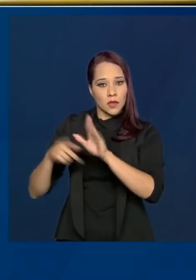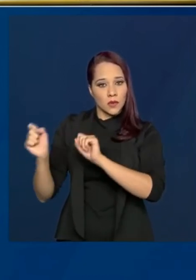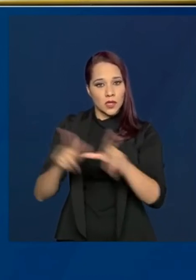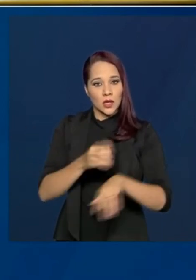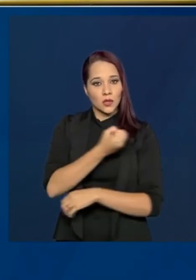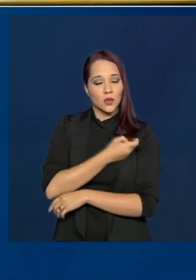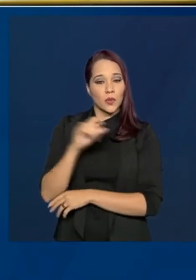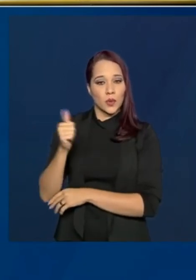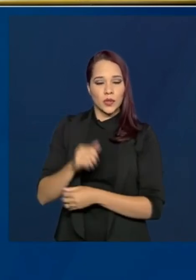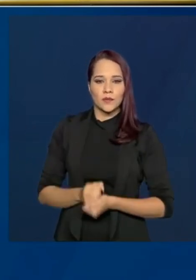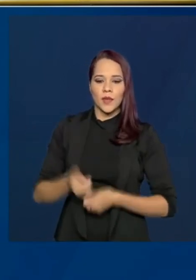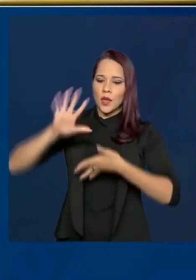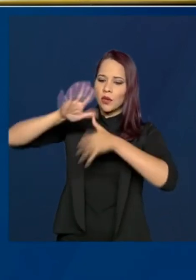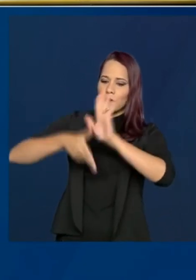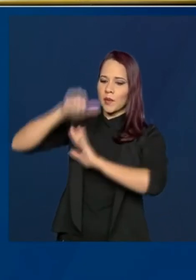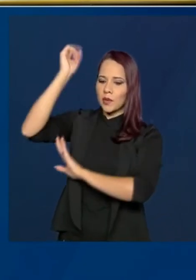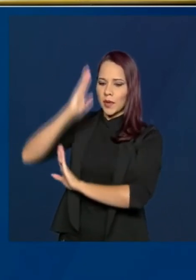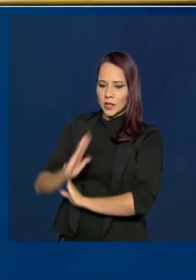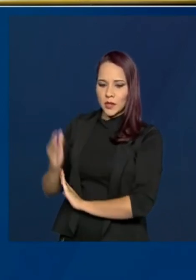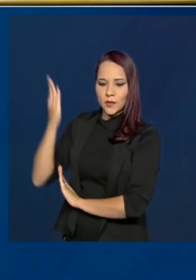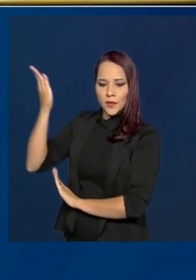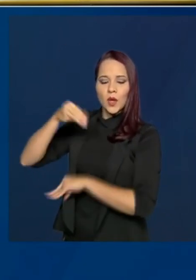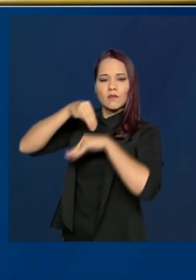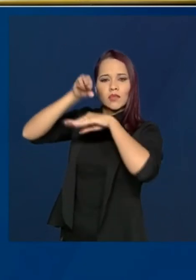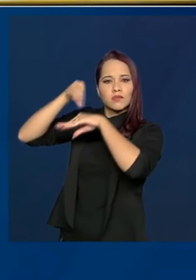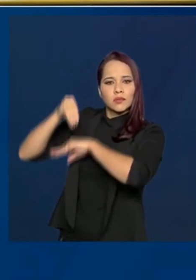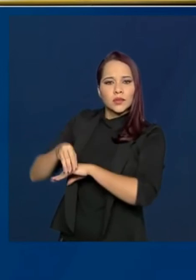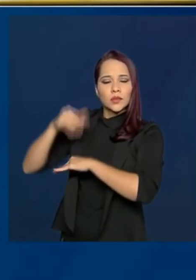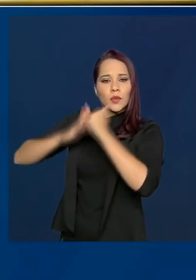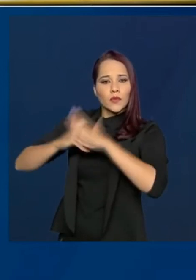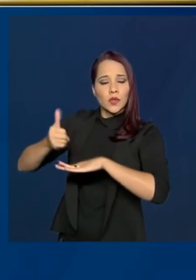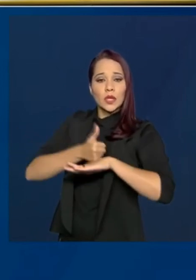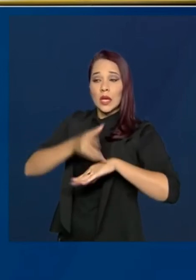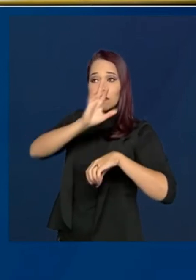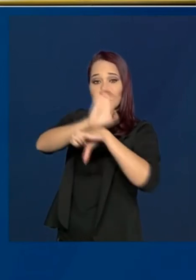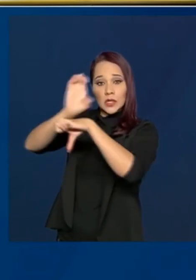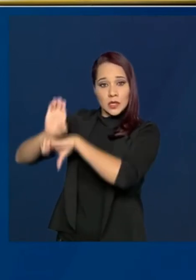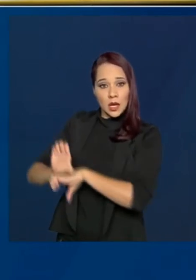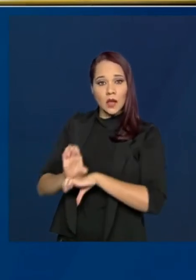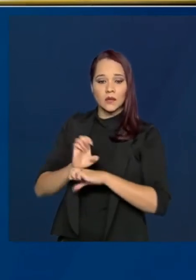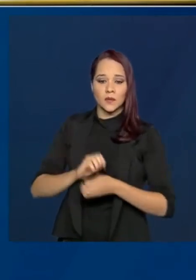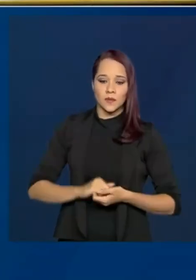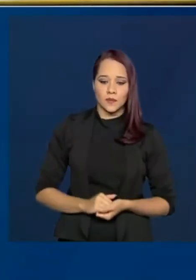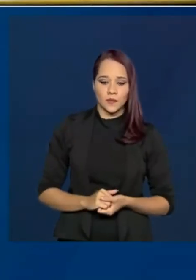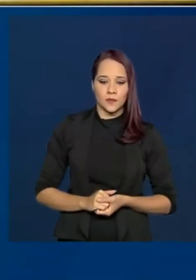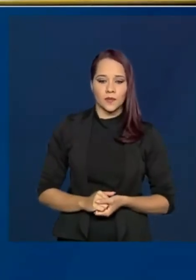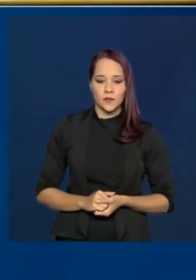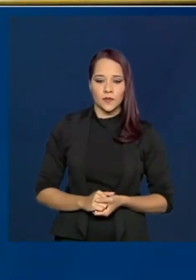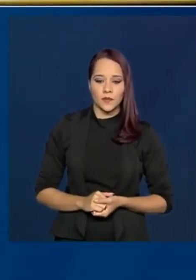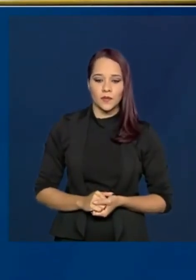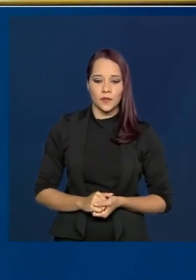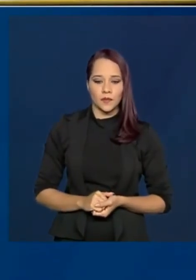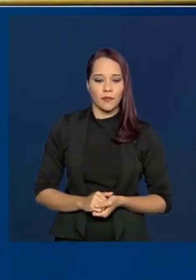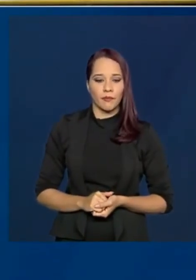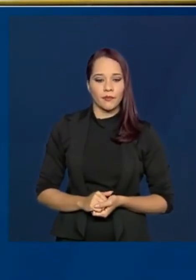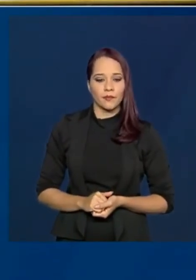11. No mapa do Brasil, vocês podem ver a distribuição desses profissionais por unidade de federação. Pode passar.